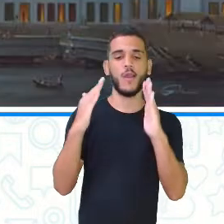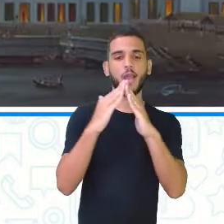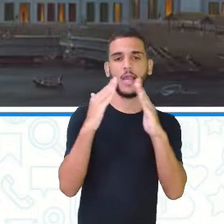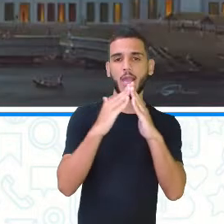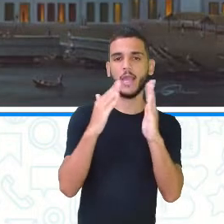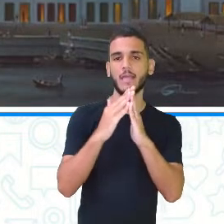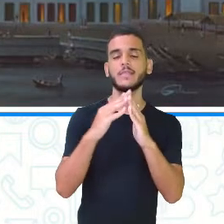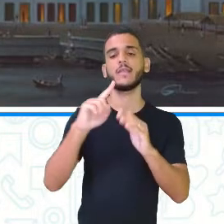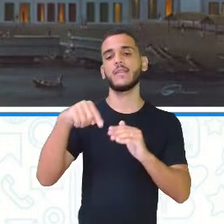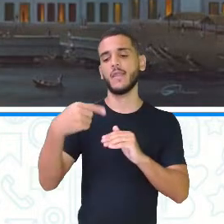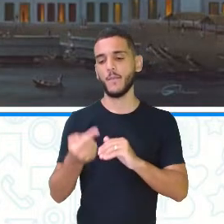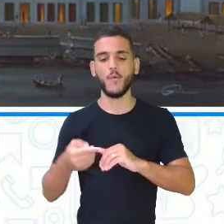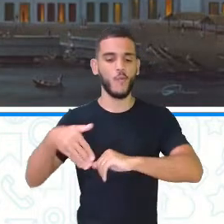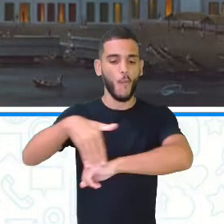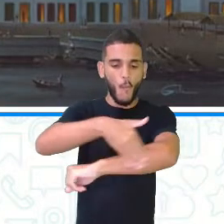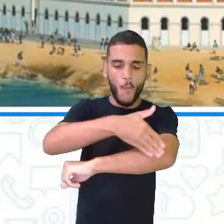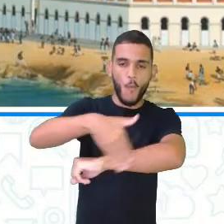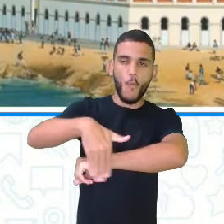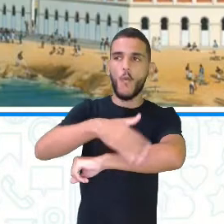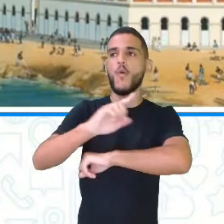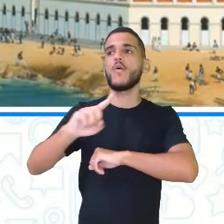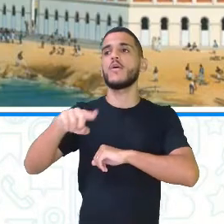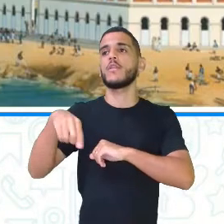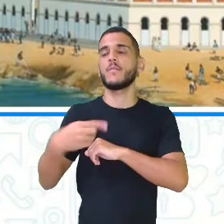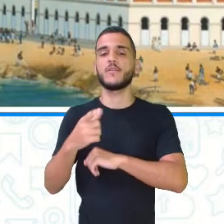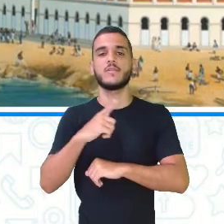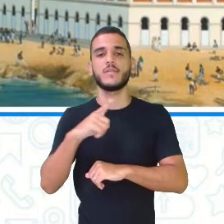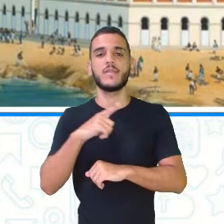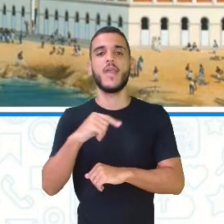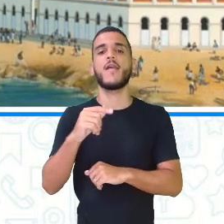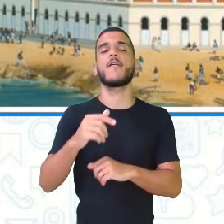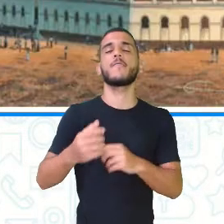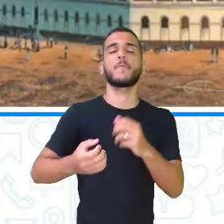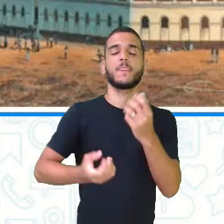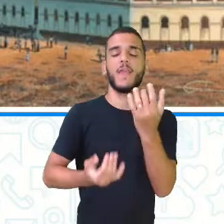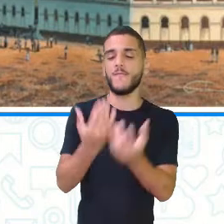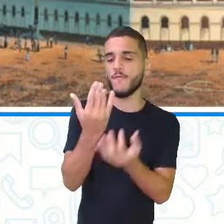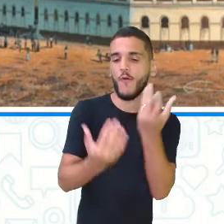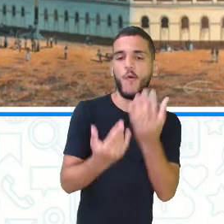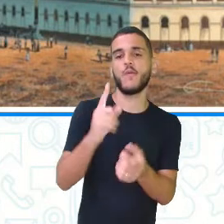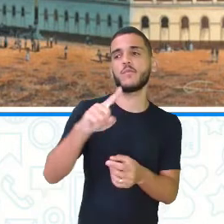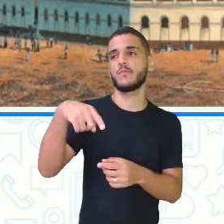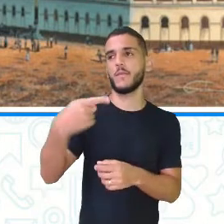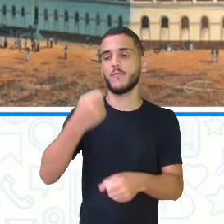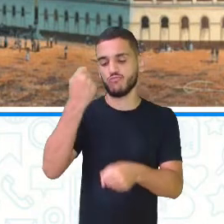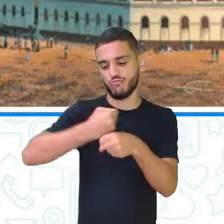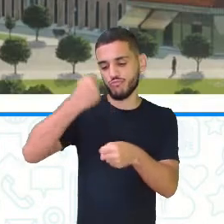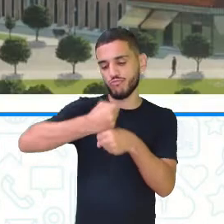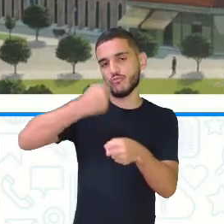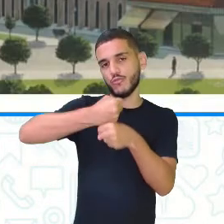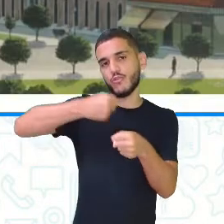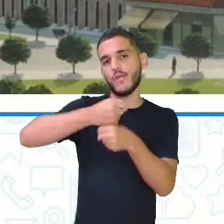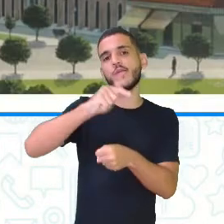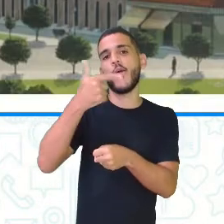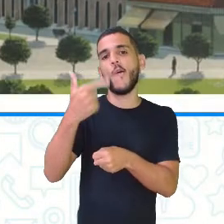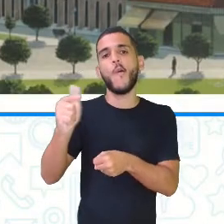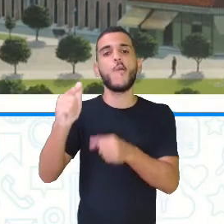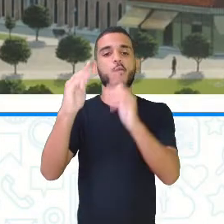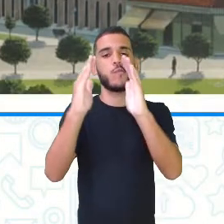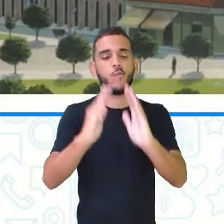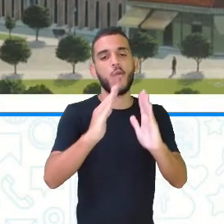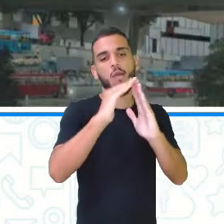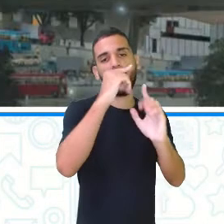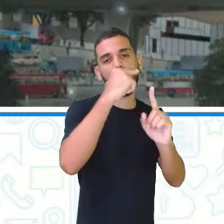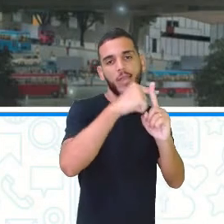uma vila, a vila teve problemas de incêndio, mas foram se criando mais construções, outras